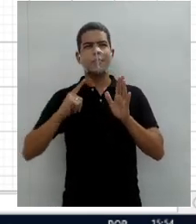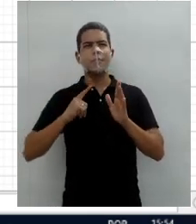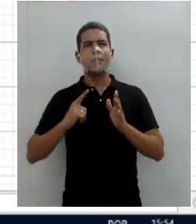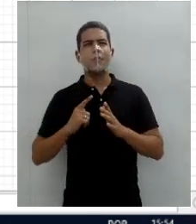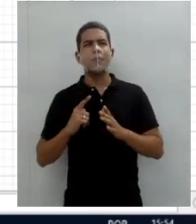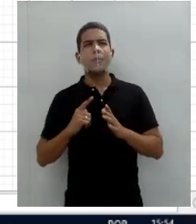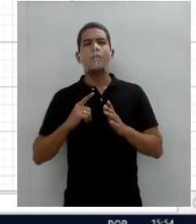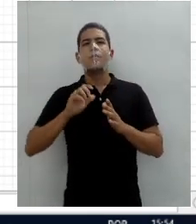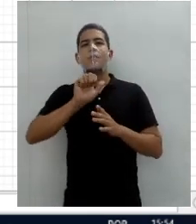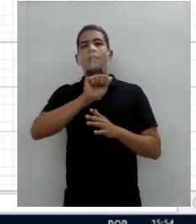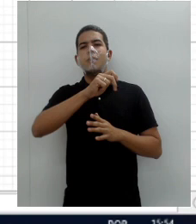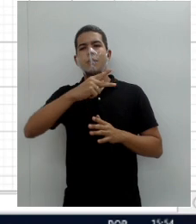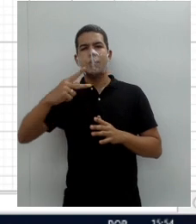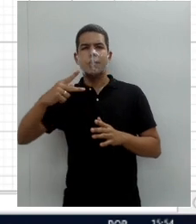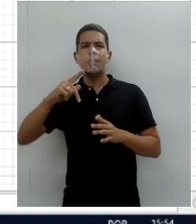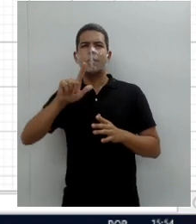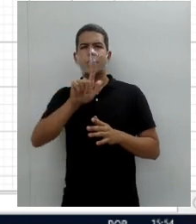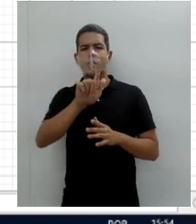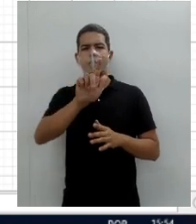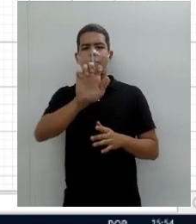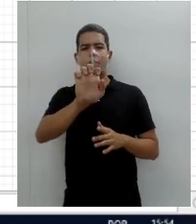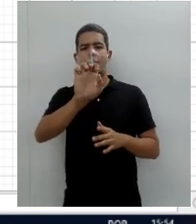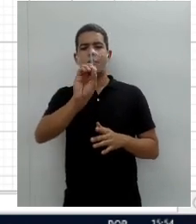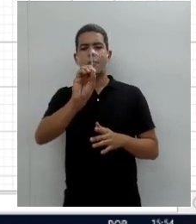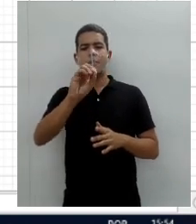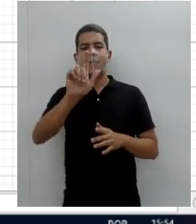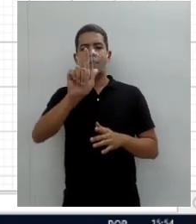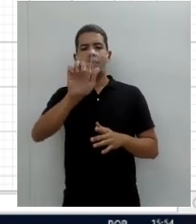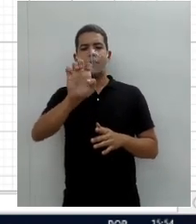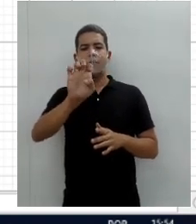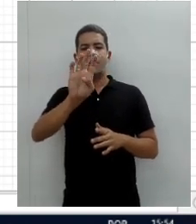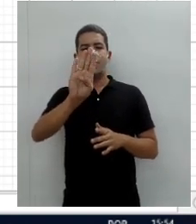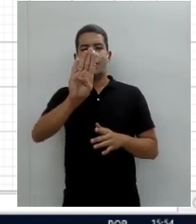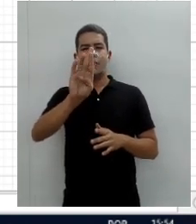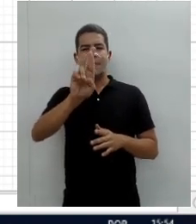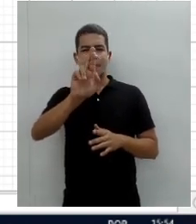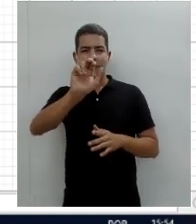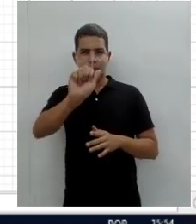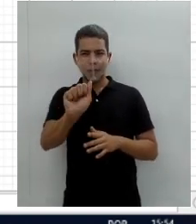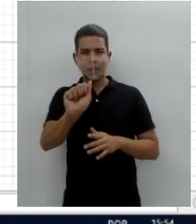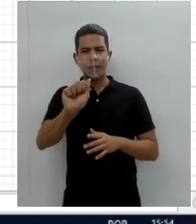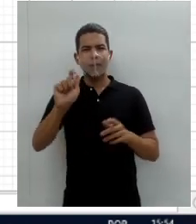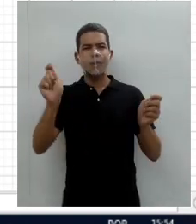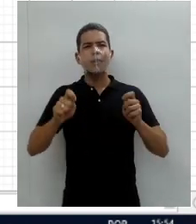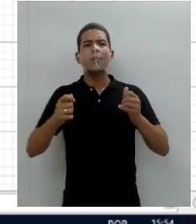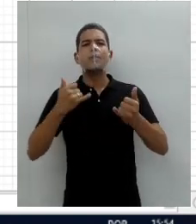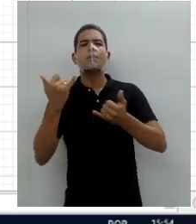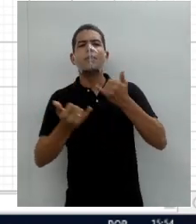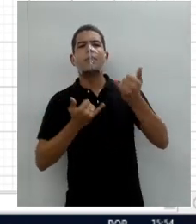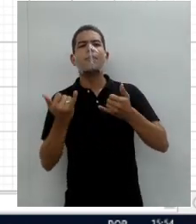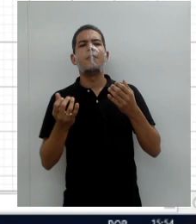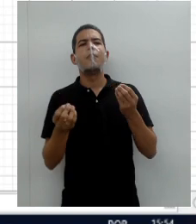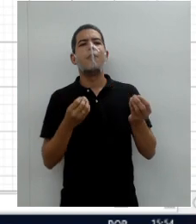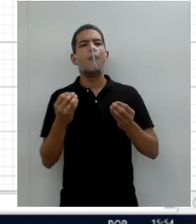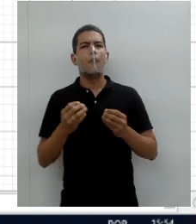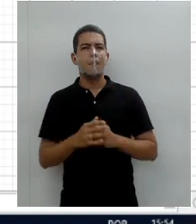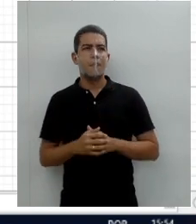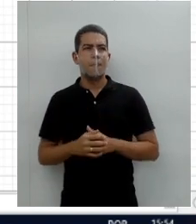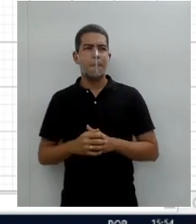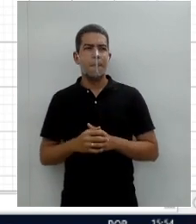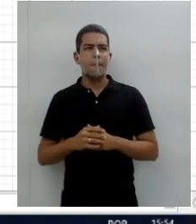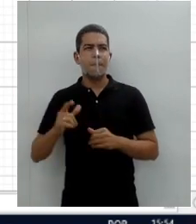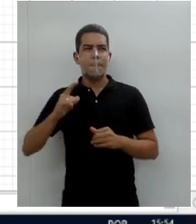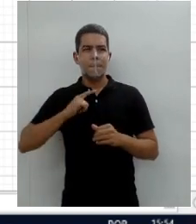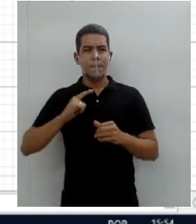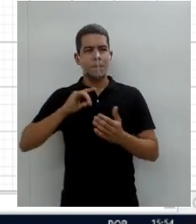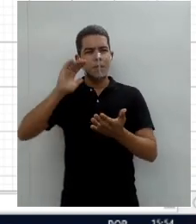esse aplicativo GeoGebra, ele é massa. Nele, por exemplo, você vai poder brincar assim. Olha só. Aqui na tela de entrada,